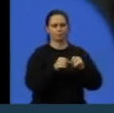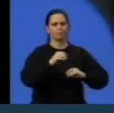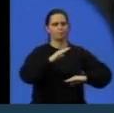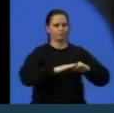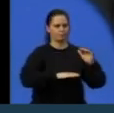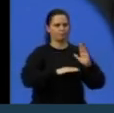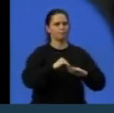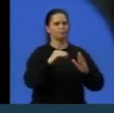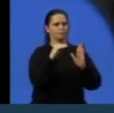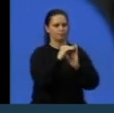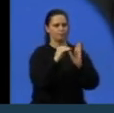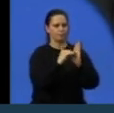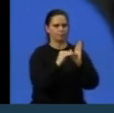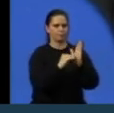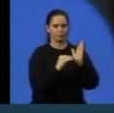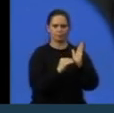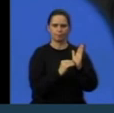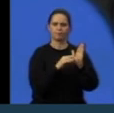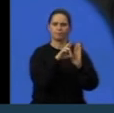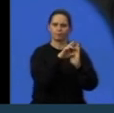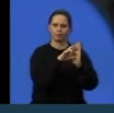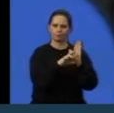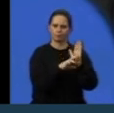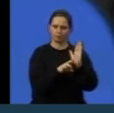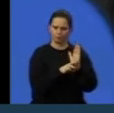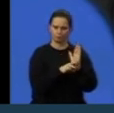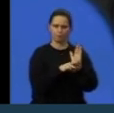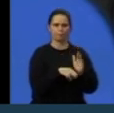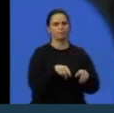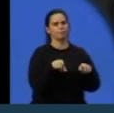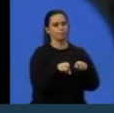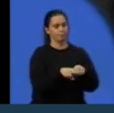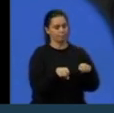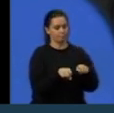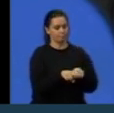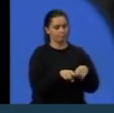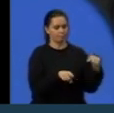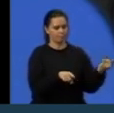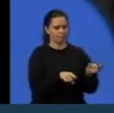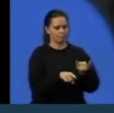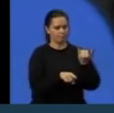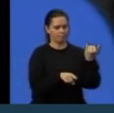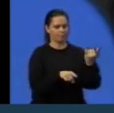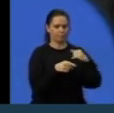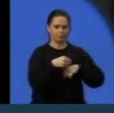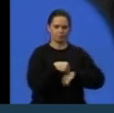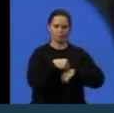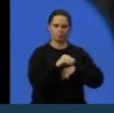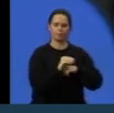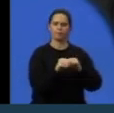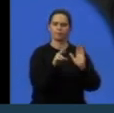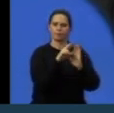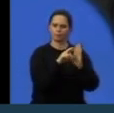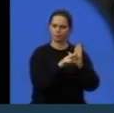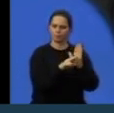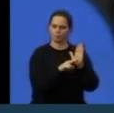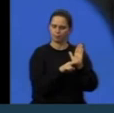realizadas pelas diretrizes. Importante ressaltar que tais